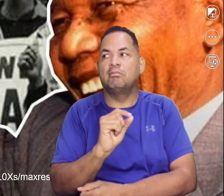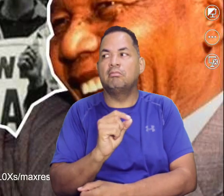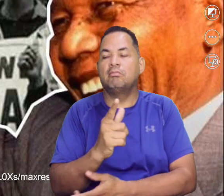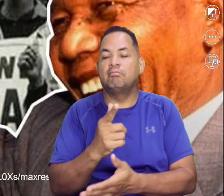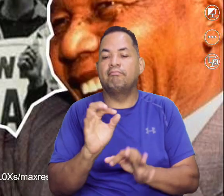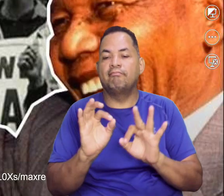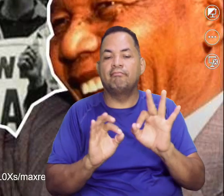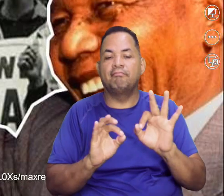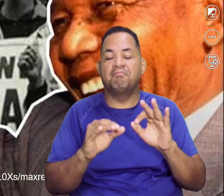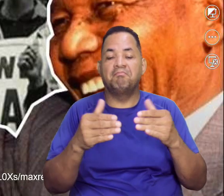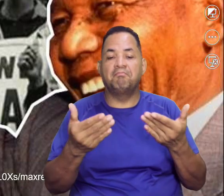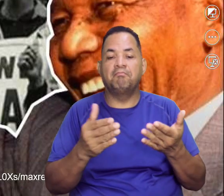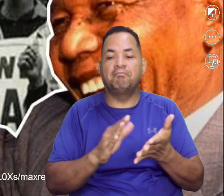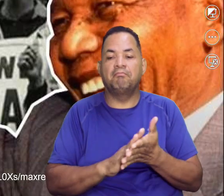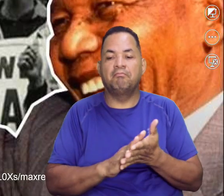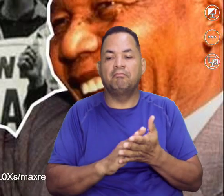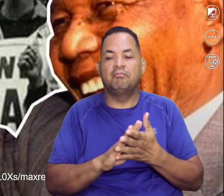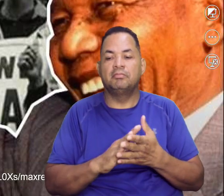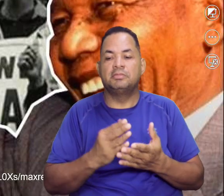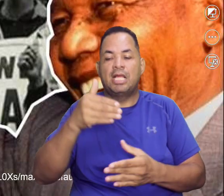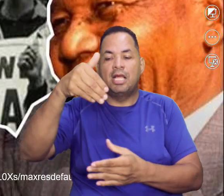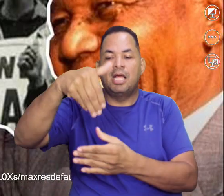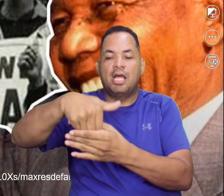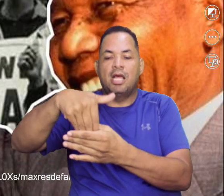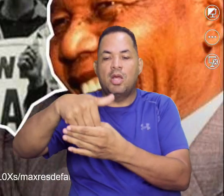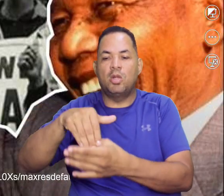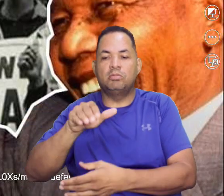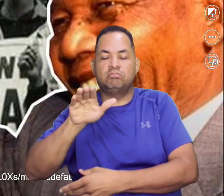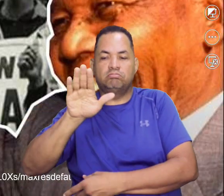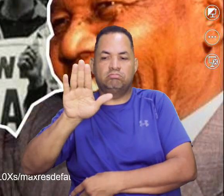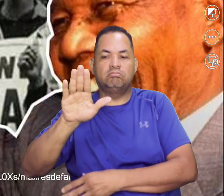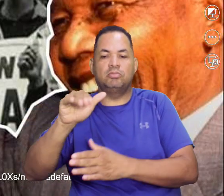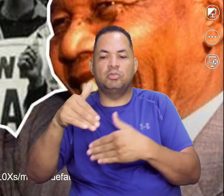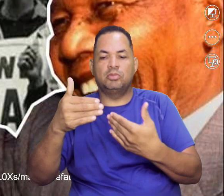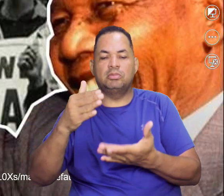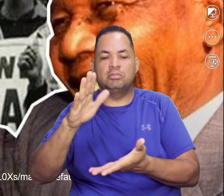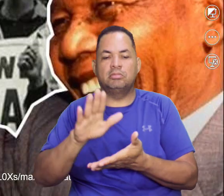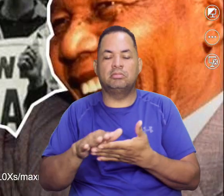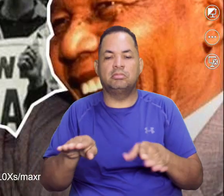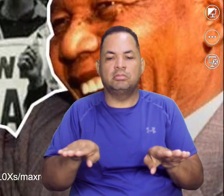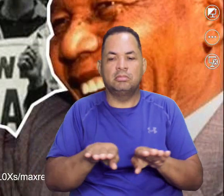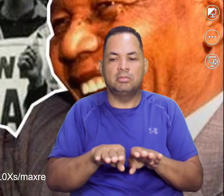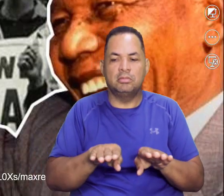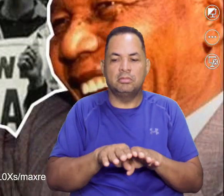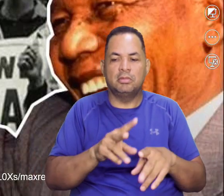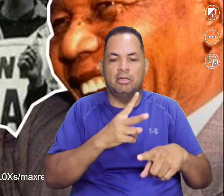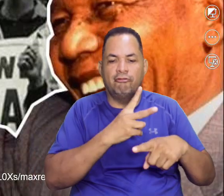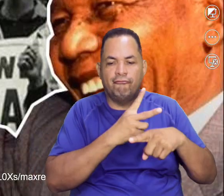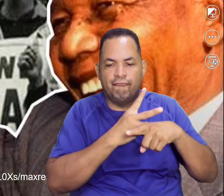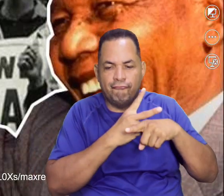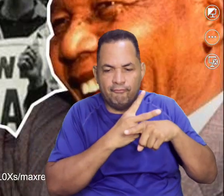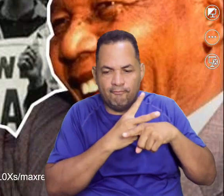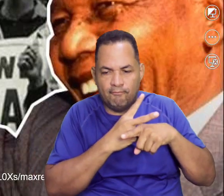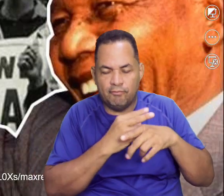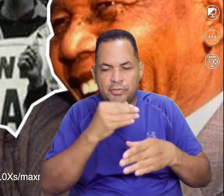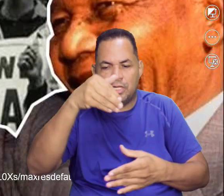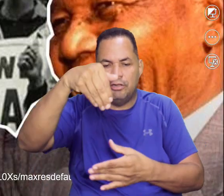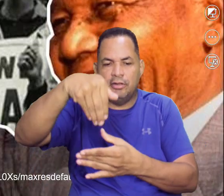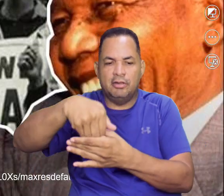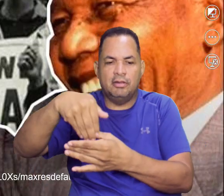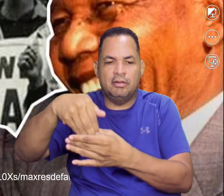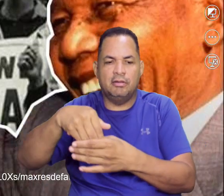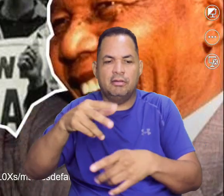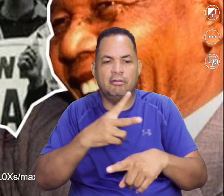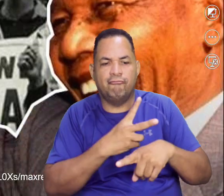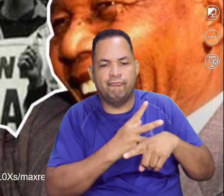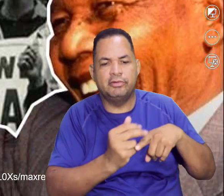vai concorrer às eleições. E aí, quando ele concorre às eleições, ele vai ser votado e